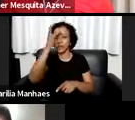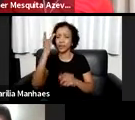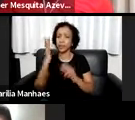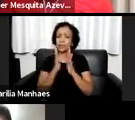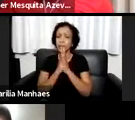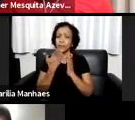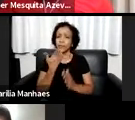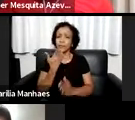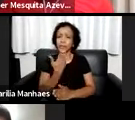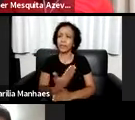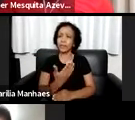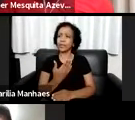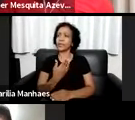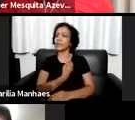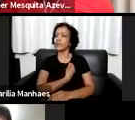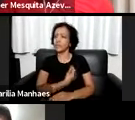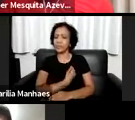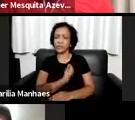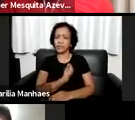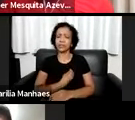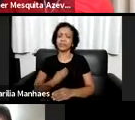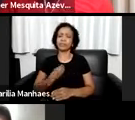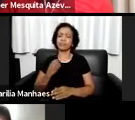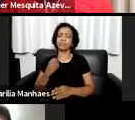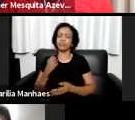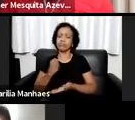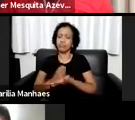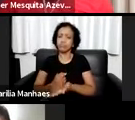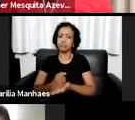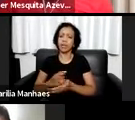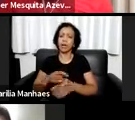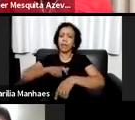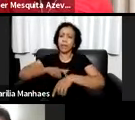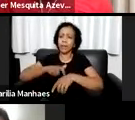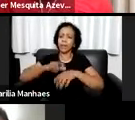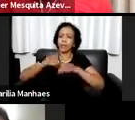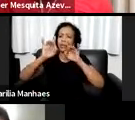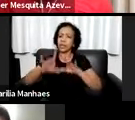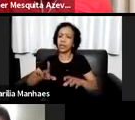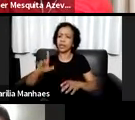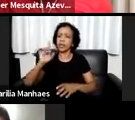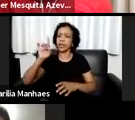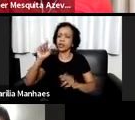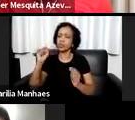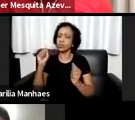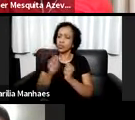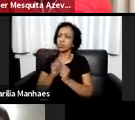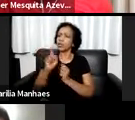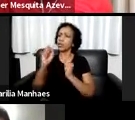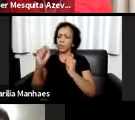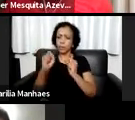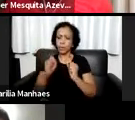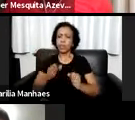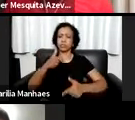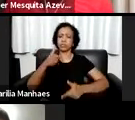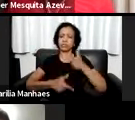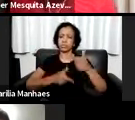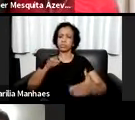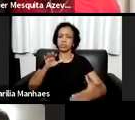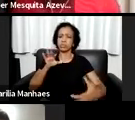e reconciliações. Creio que este é o momento que Deus pode trabalhar no meio